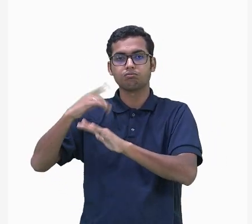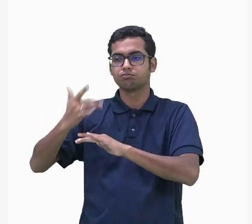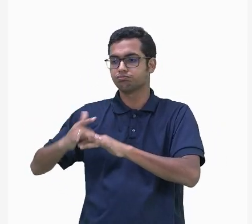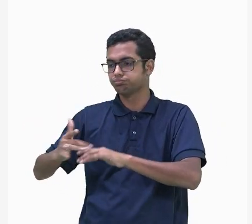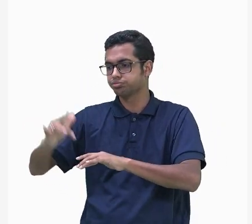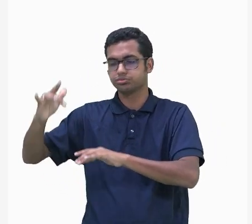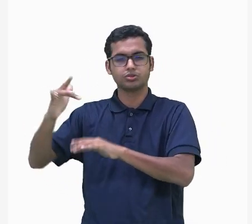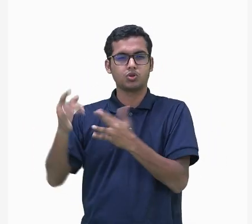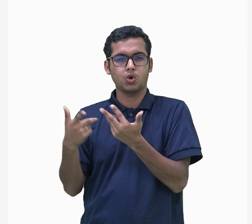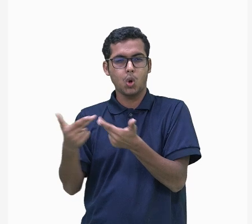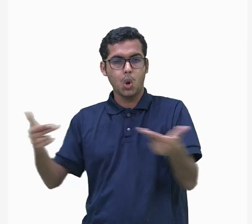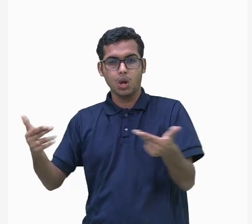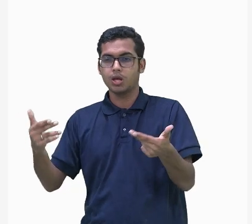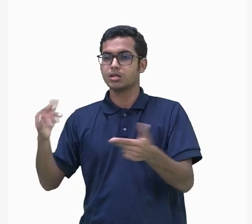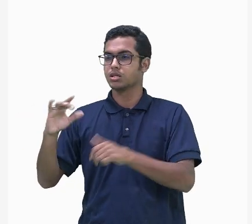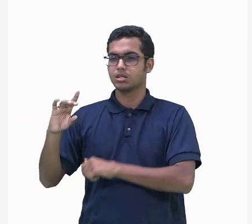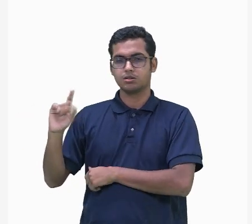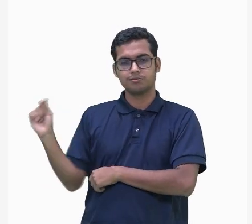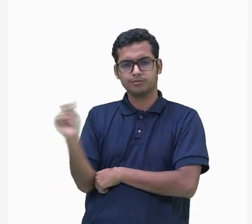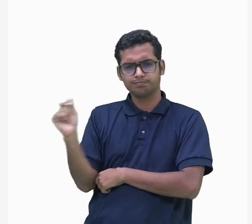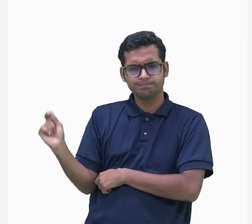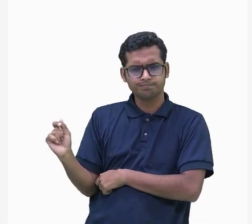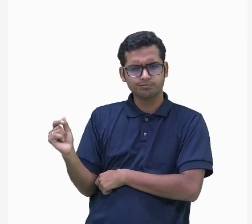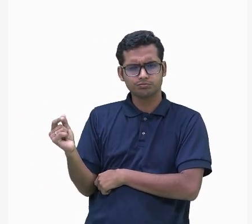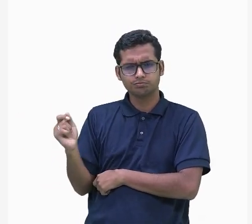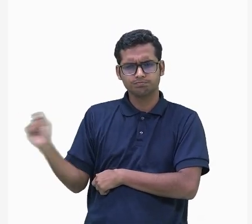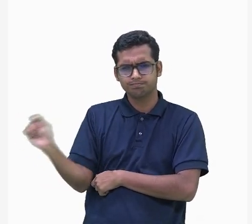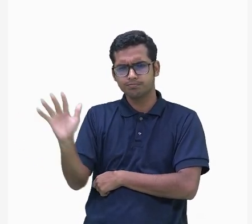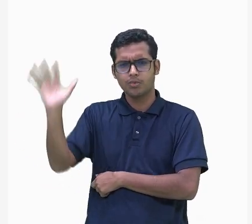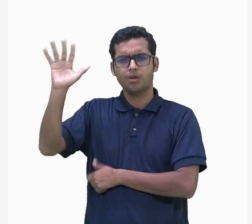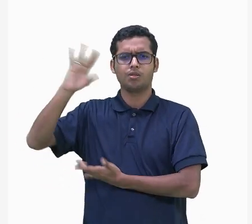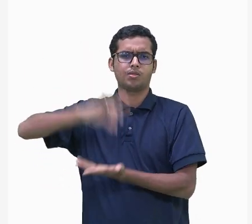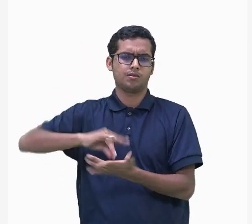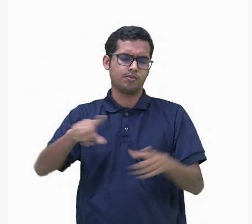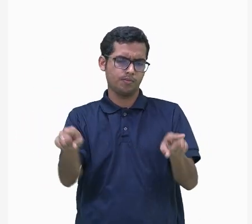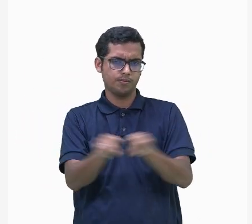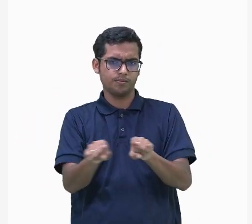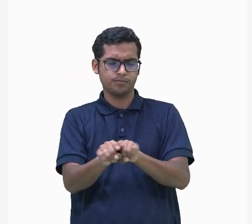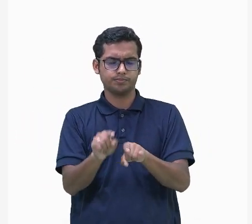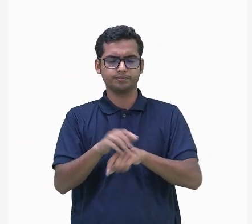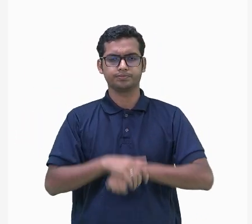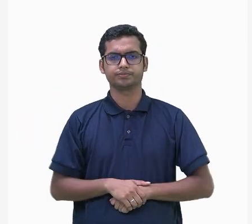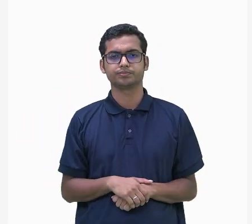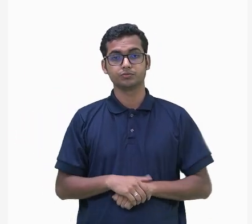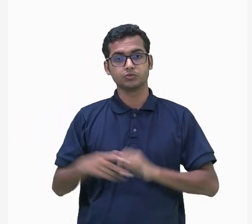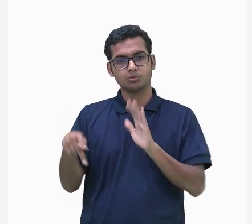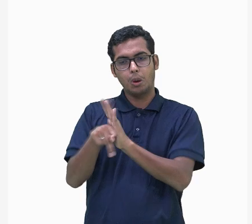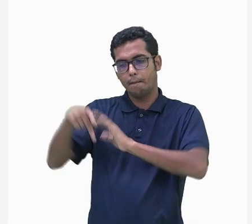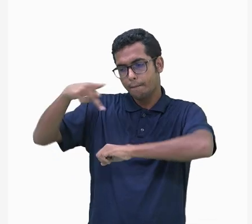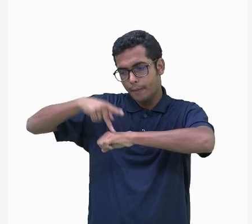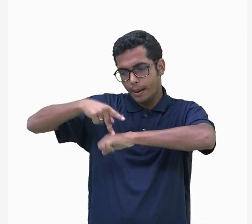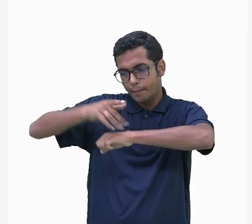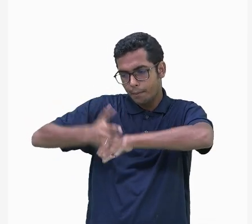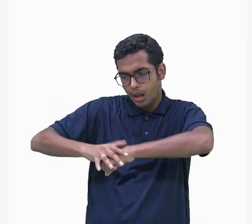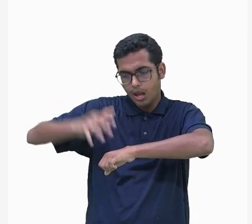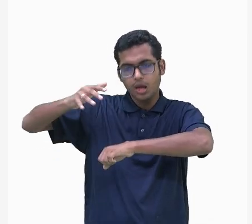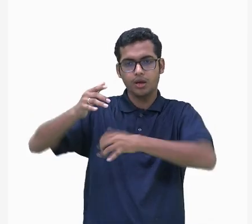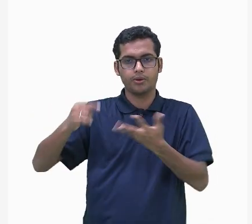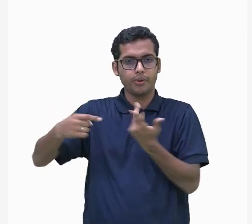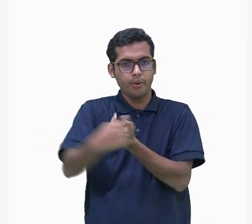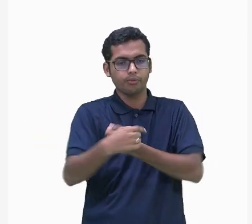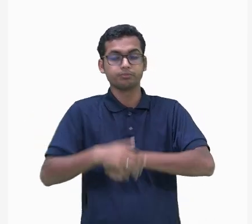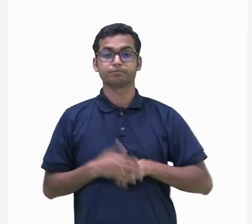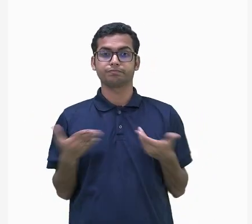vai começar então a entender tópico por tópico, característica por característica, para, de certa forma,